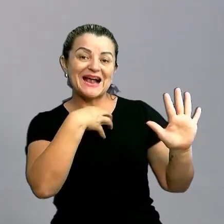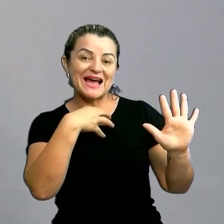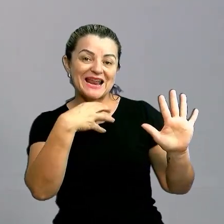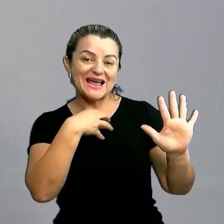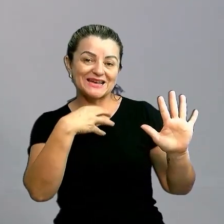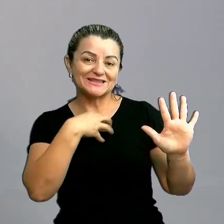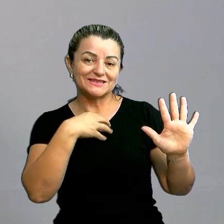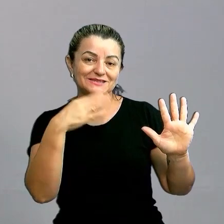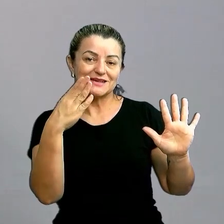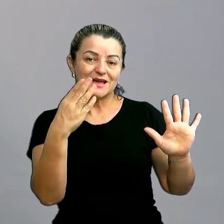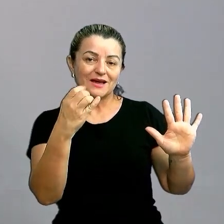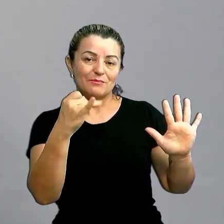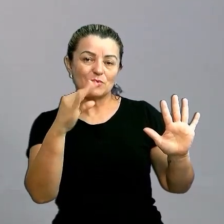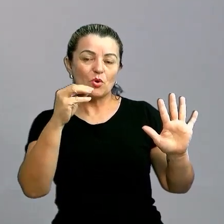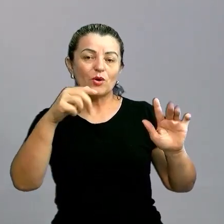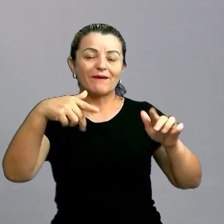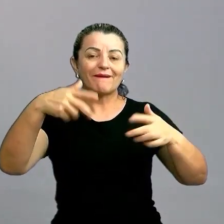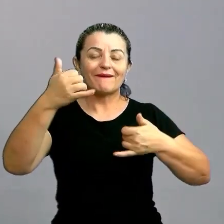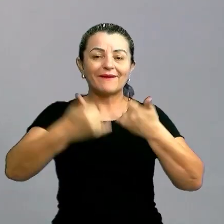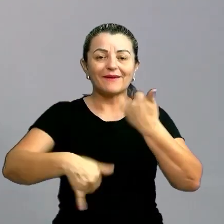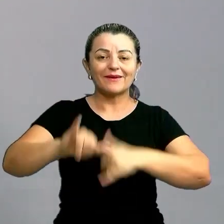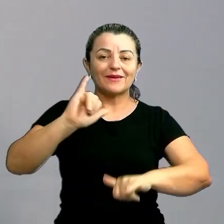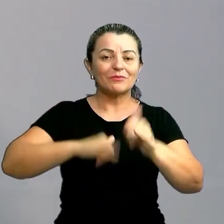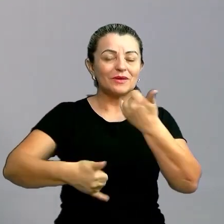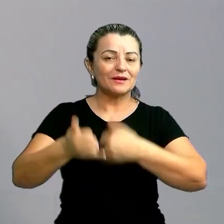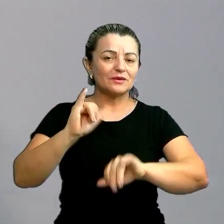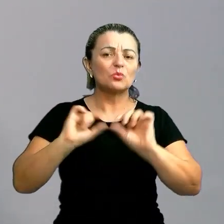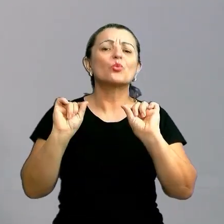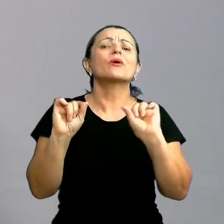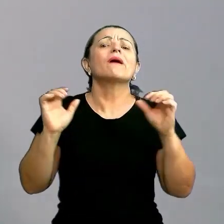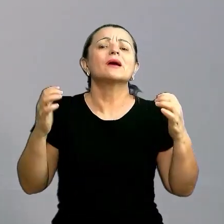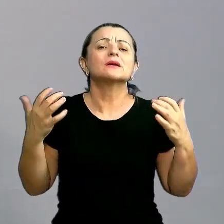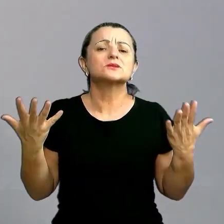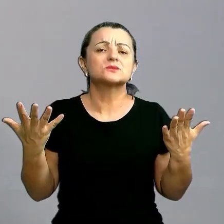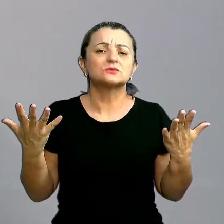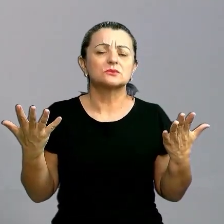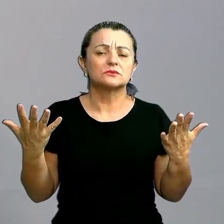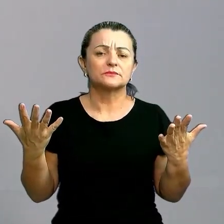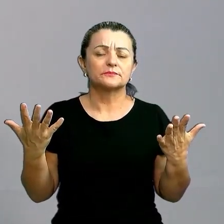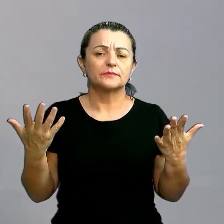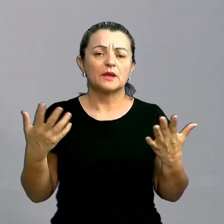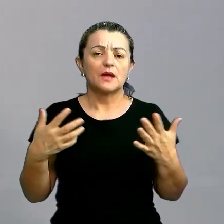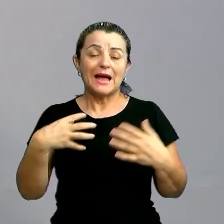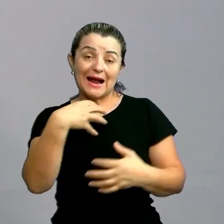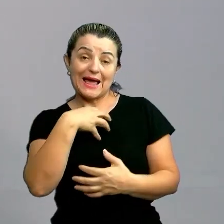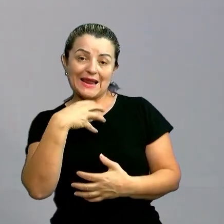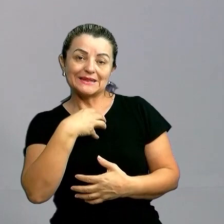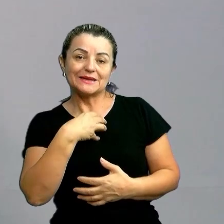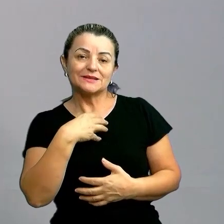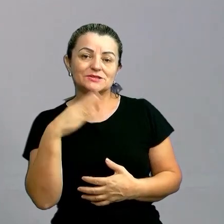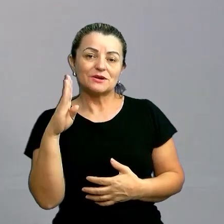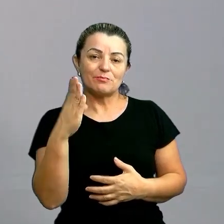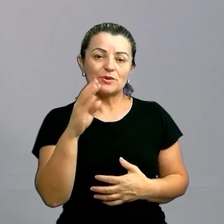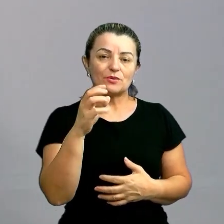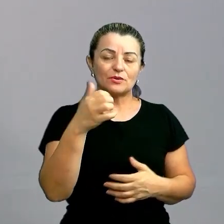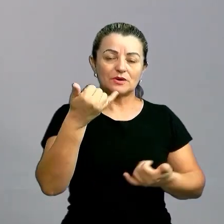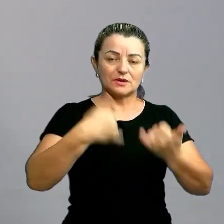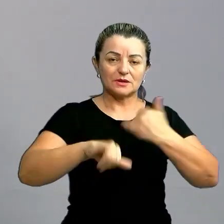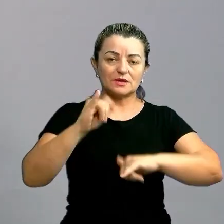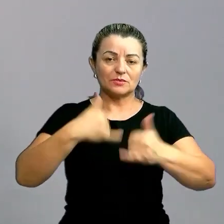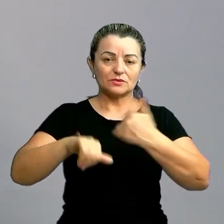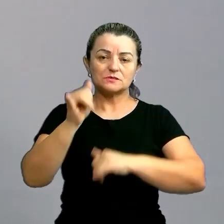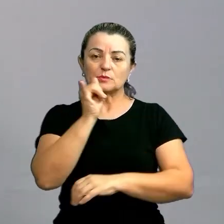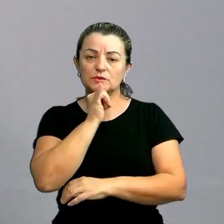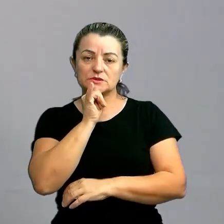características bioquímicas. Não sei o que são características bioquímicas, professor. Características bioquímicas são,